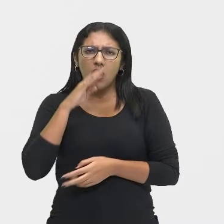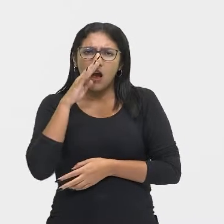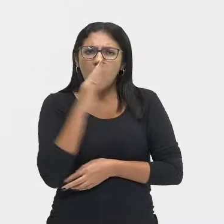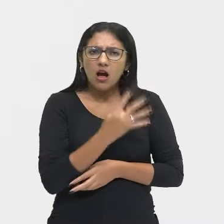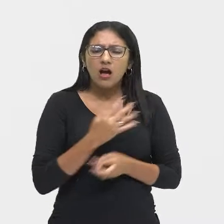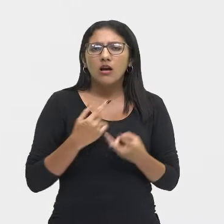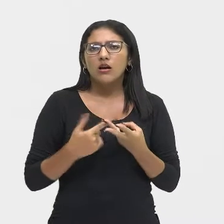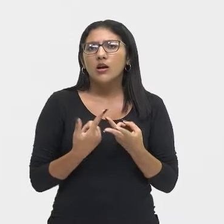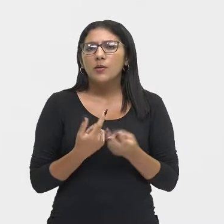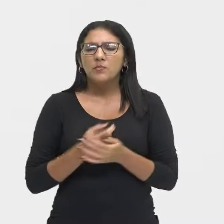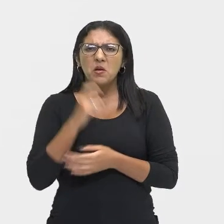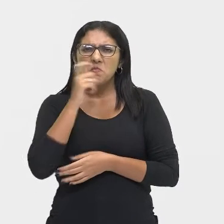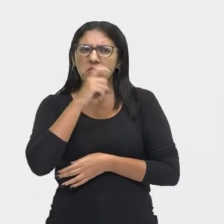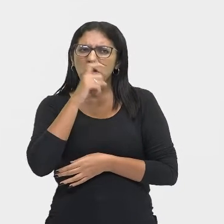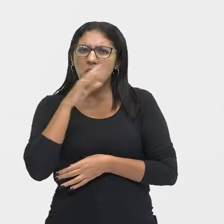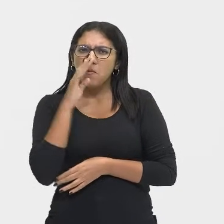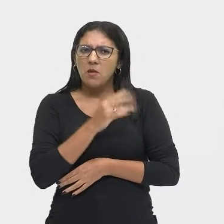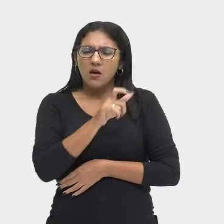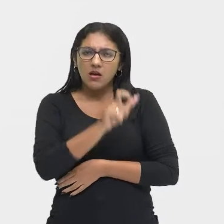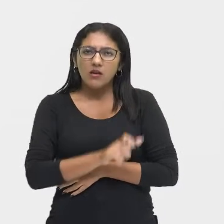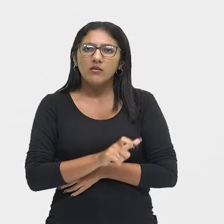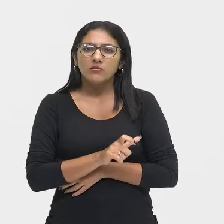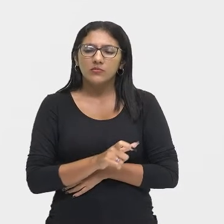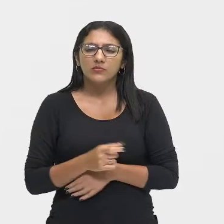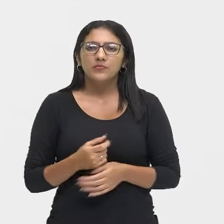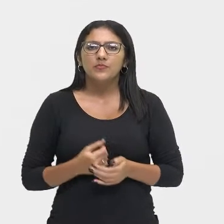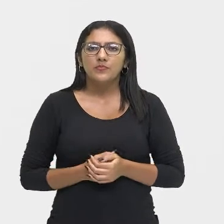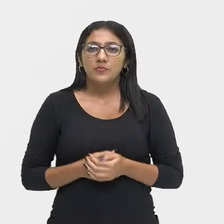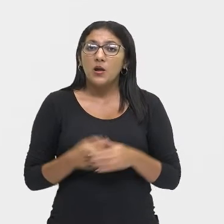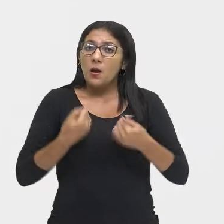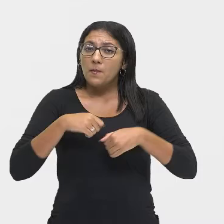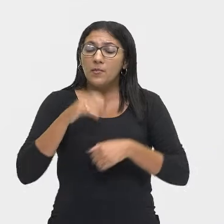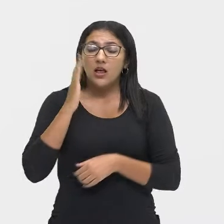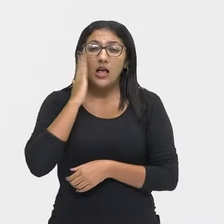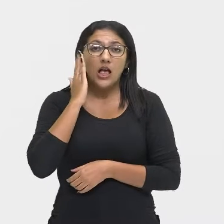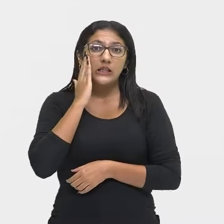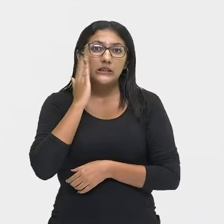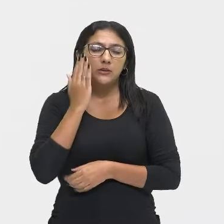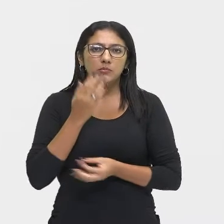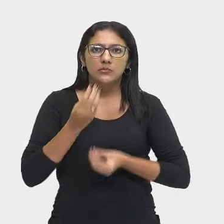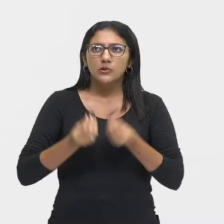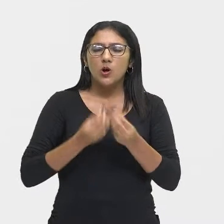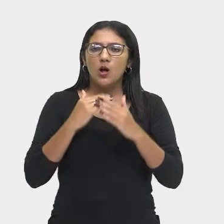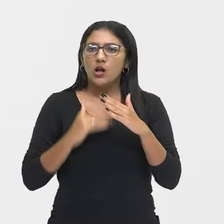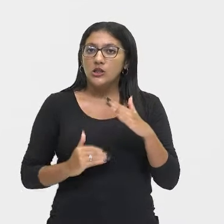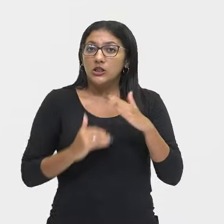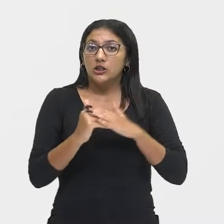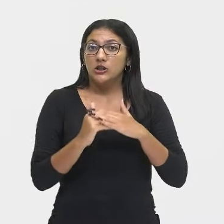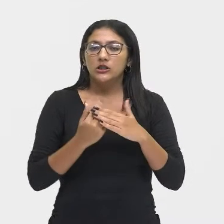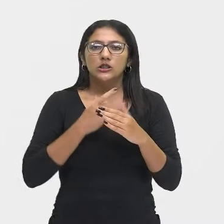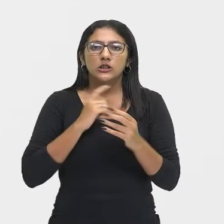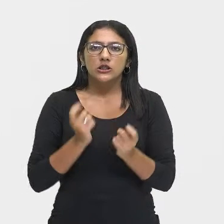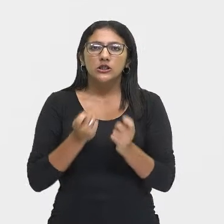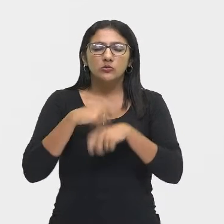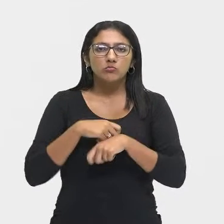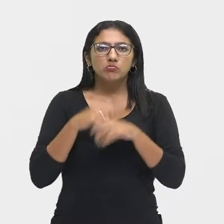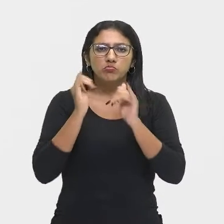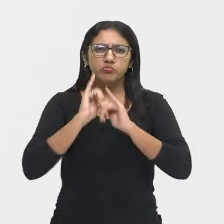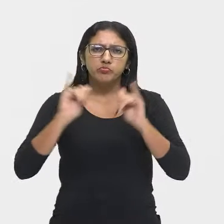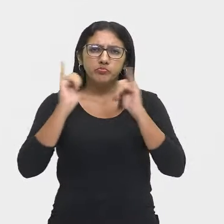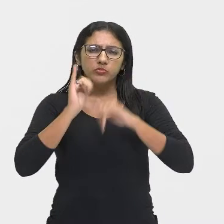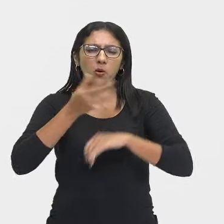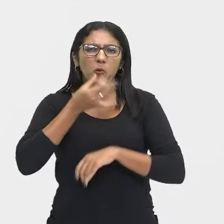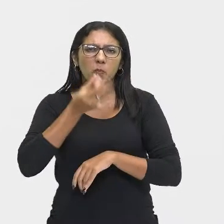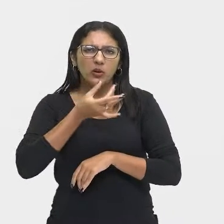ou difamação. É preciso saber até que ponto vai a liberdade de se expressar